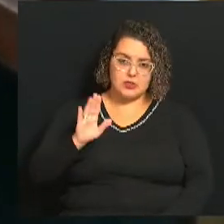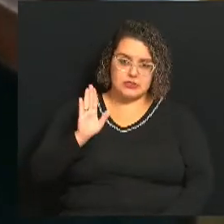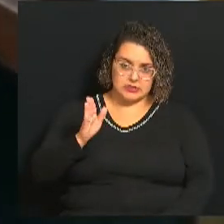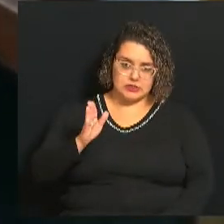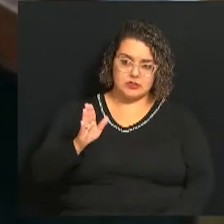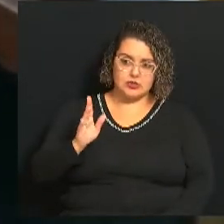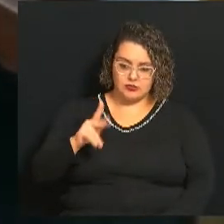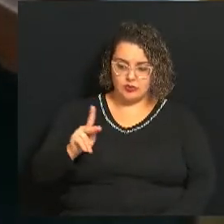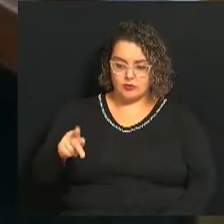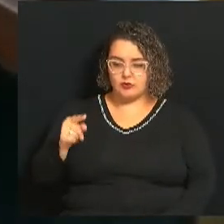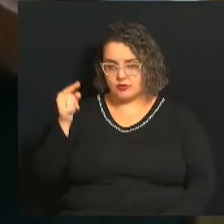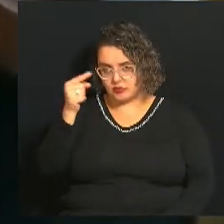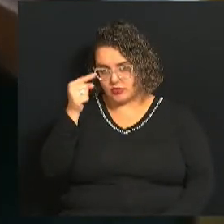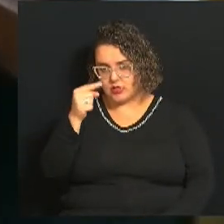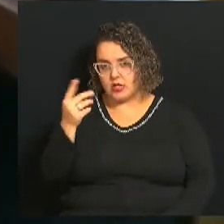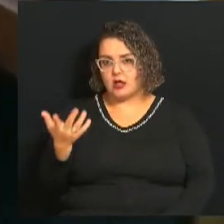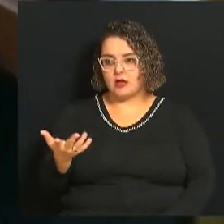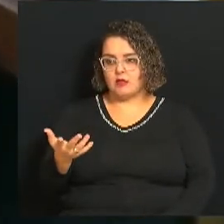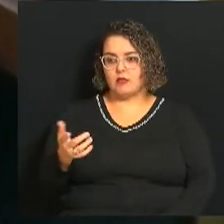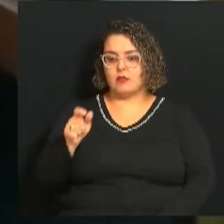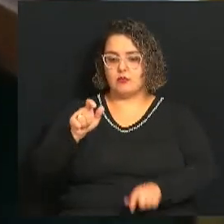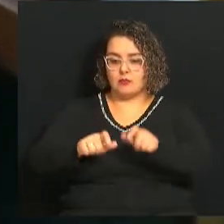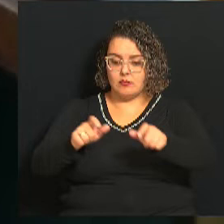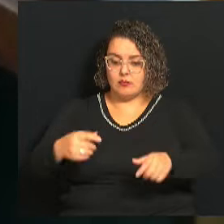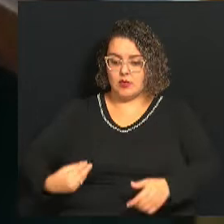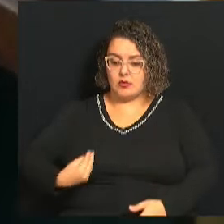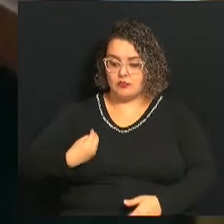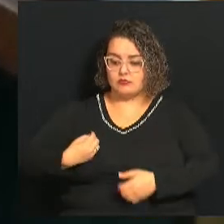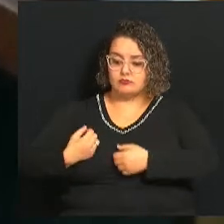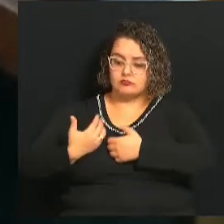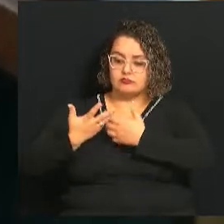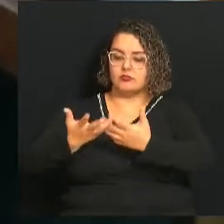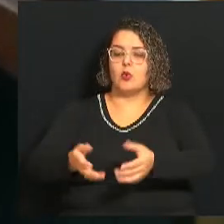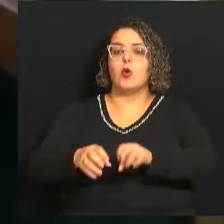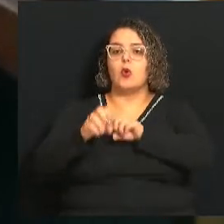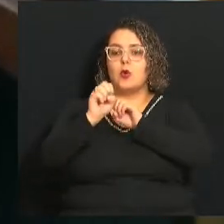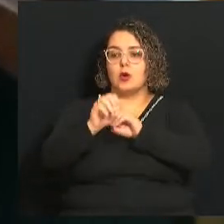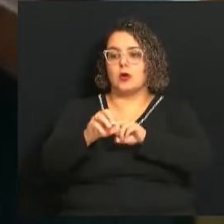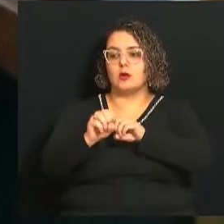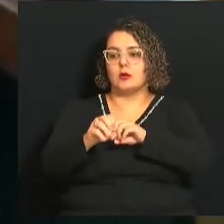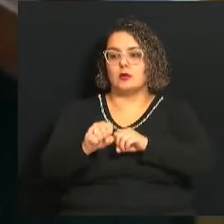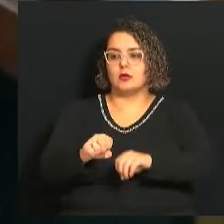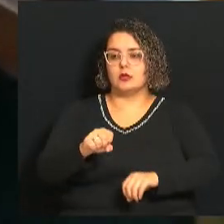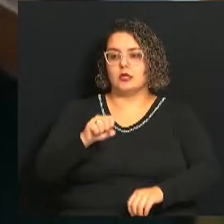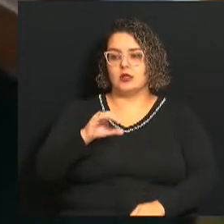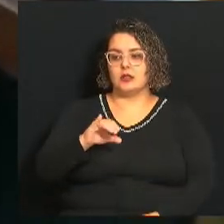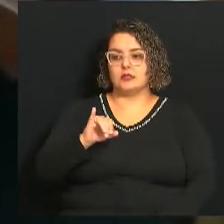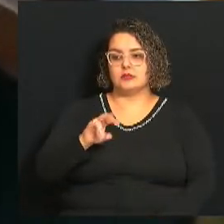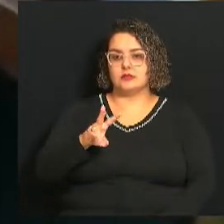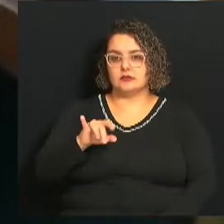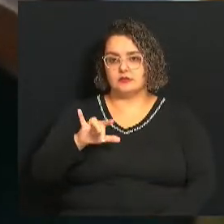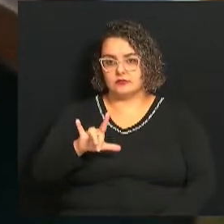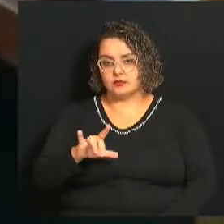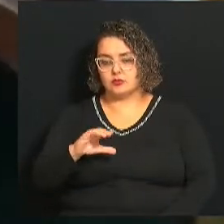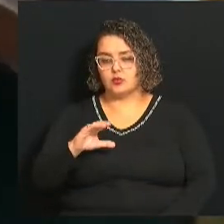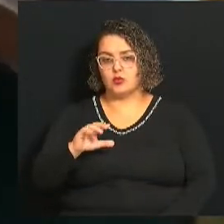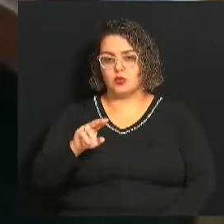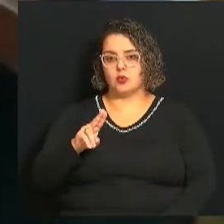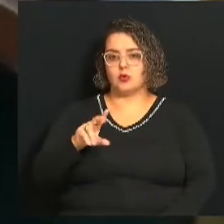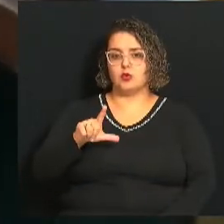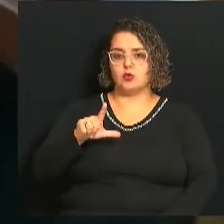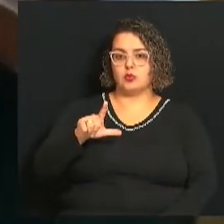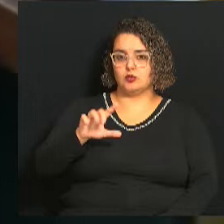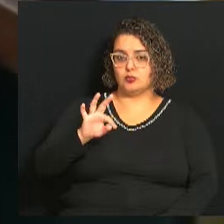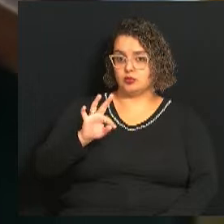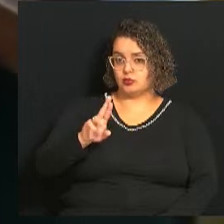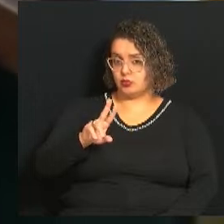Uma pessoa que dedicou a vida ao ensino da silvicultura, da arborização urbana. Desse